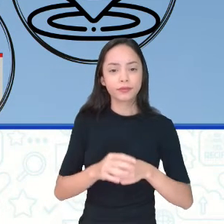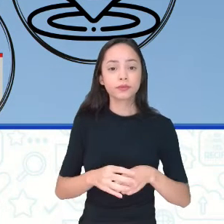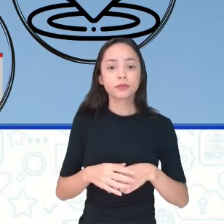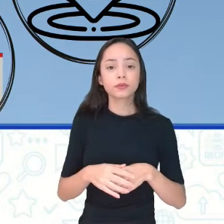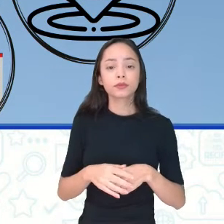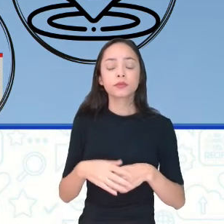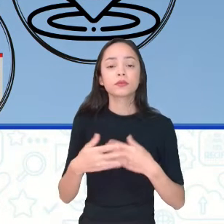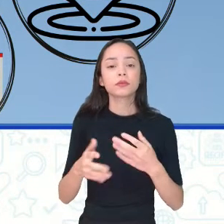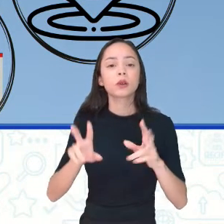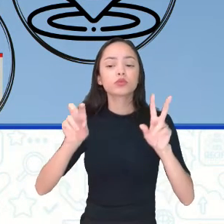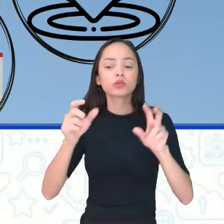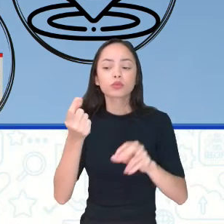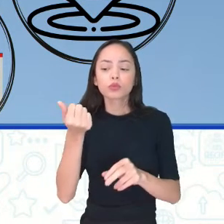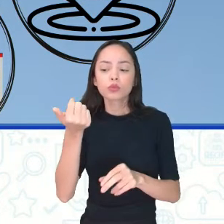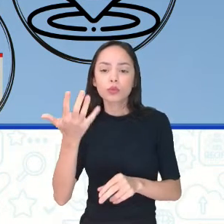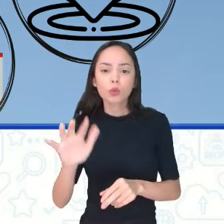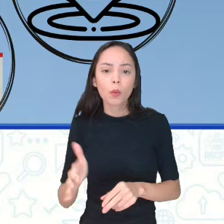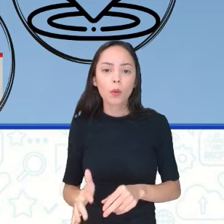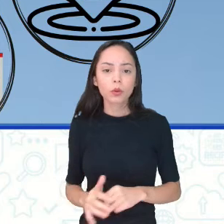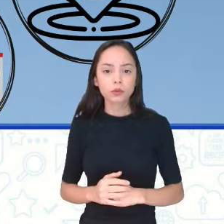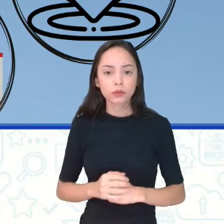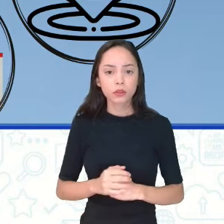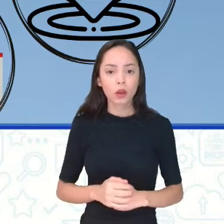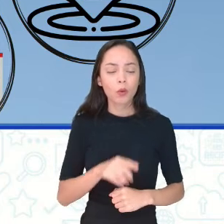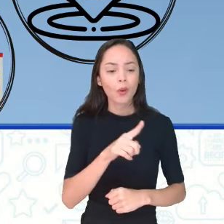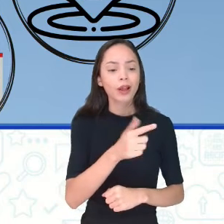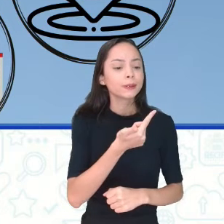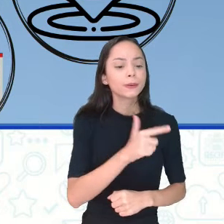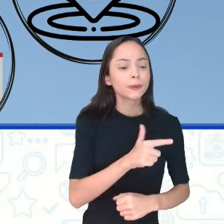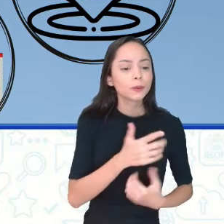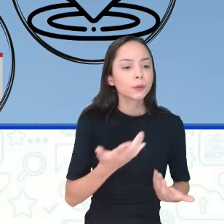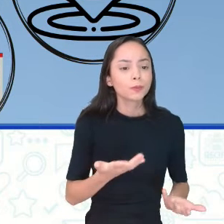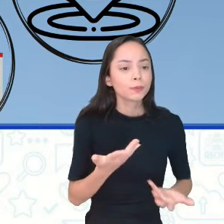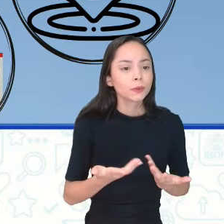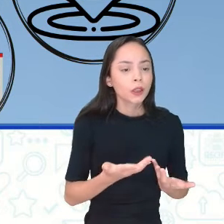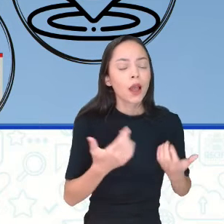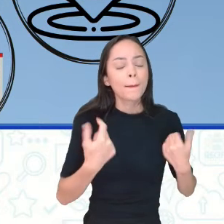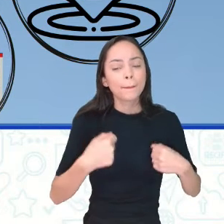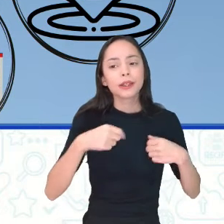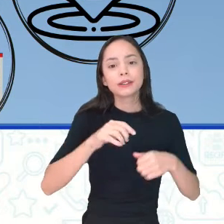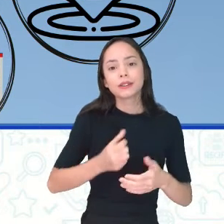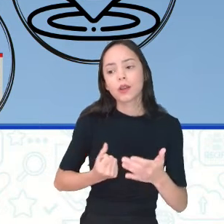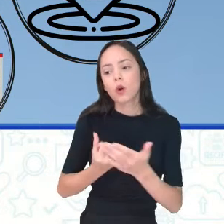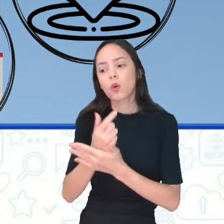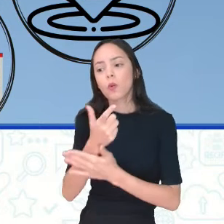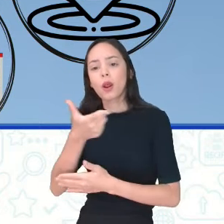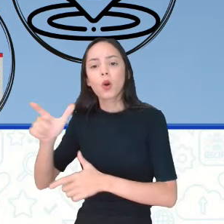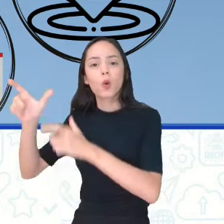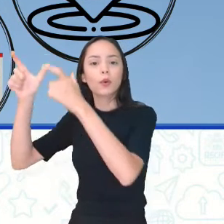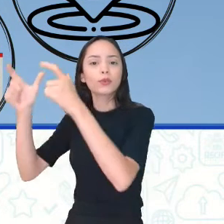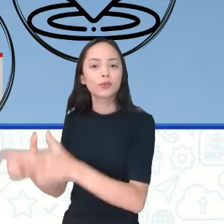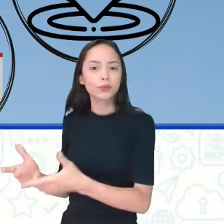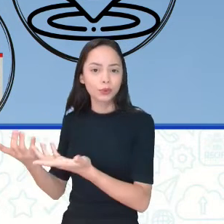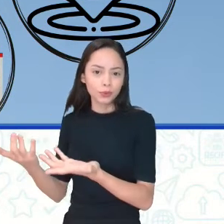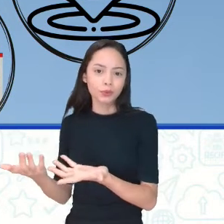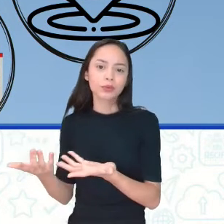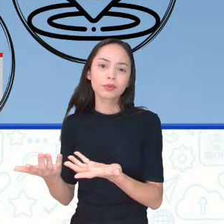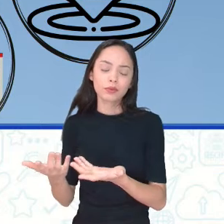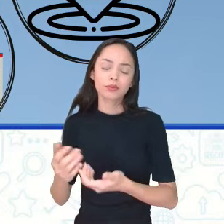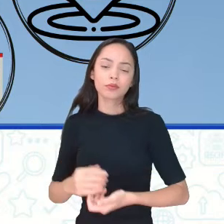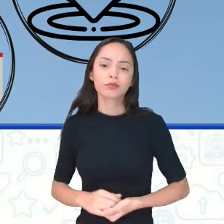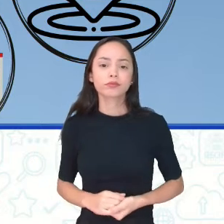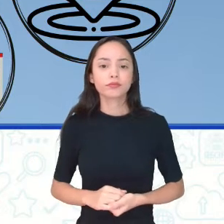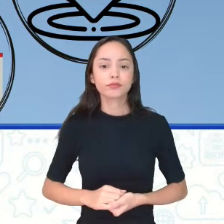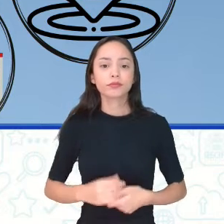oferta, talvez, se você vai ali e não tem o que você quer, você tem que se deslocar, isso torna mais caro você fazer sua feira, né?